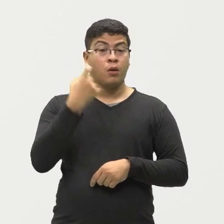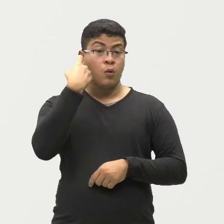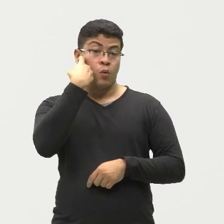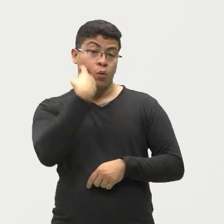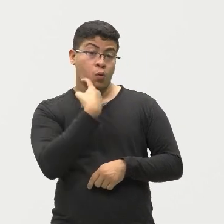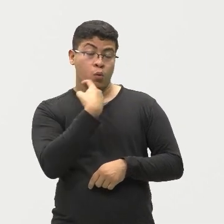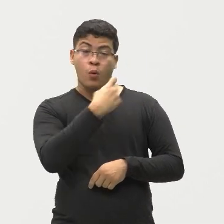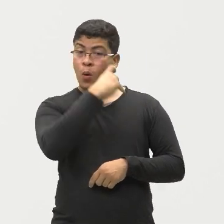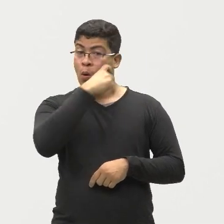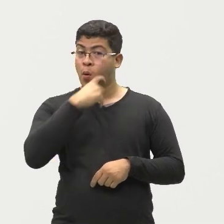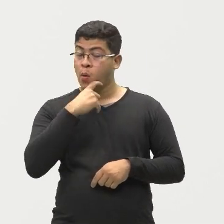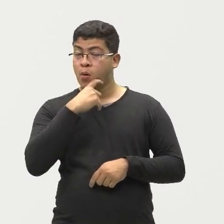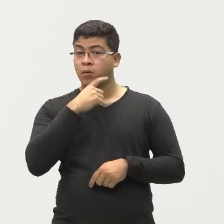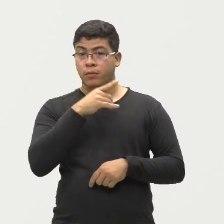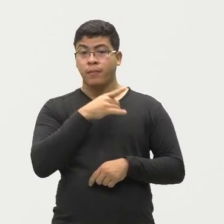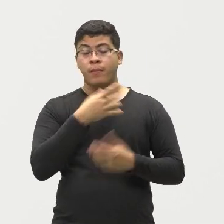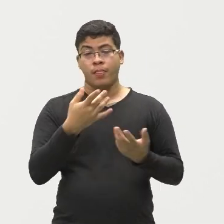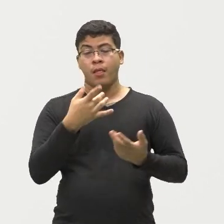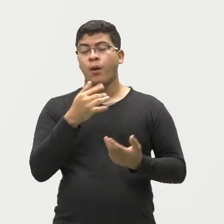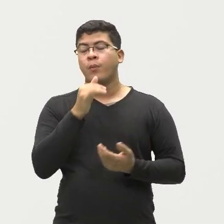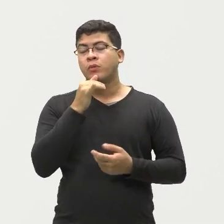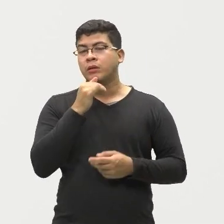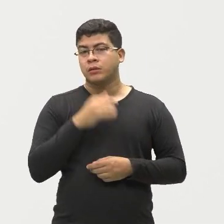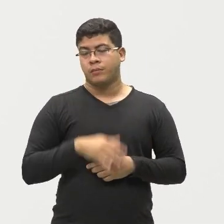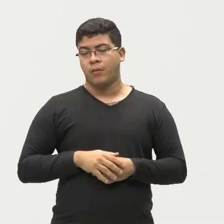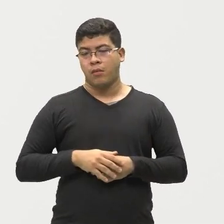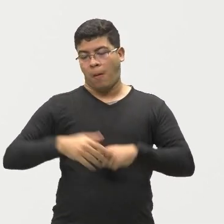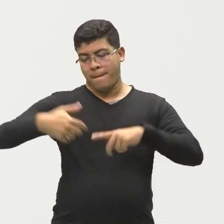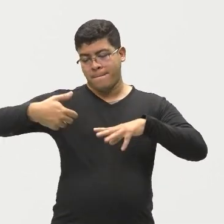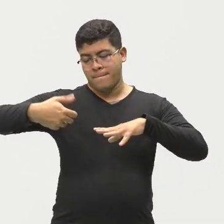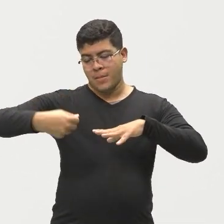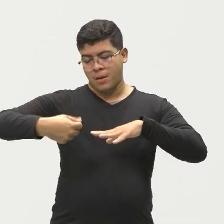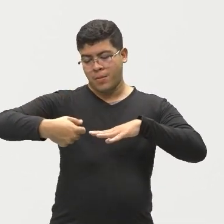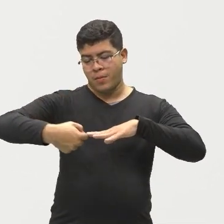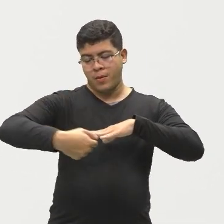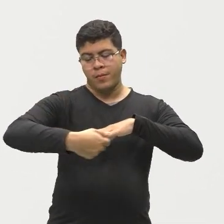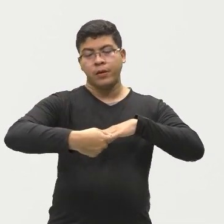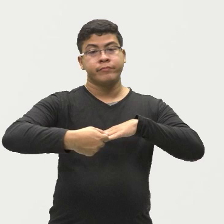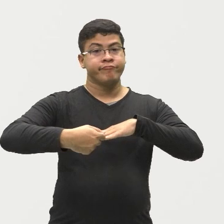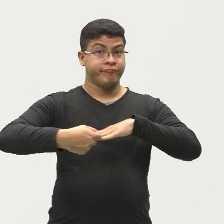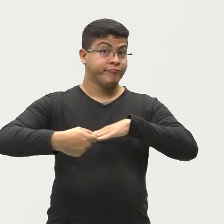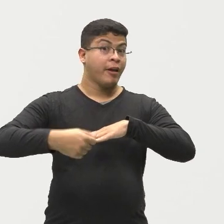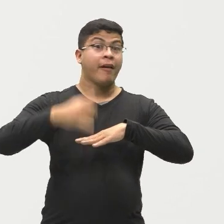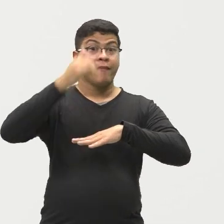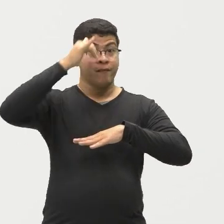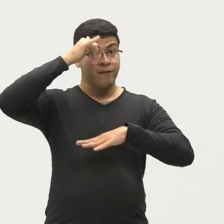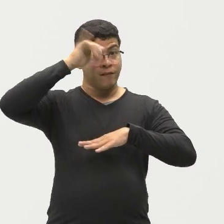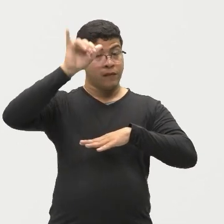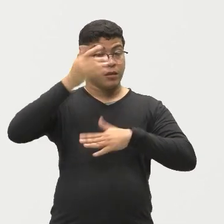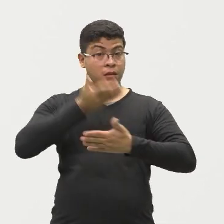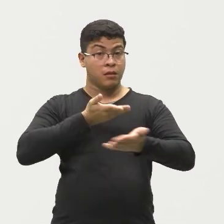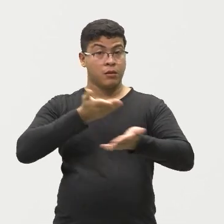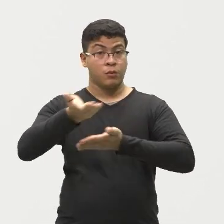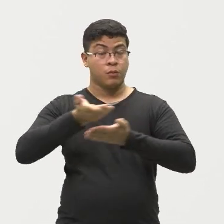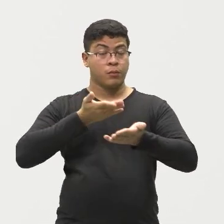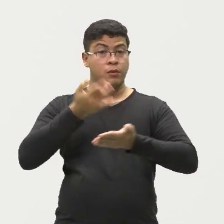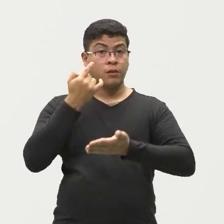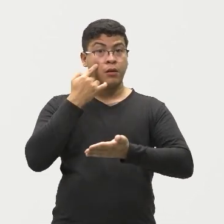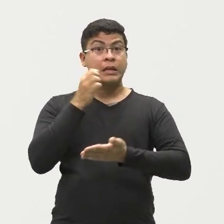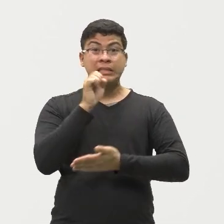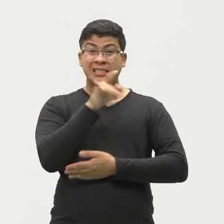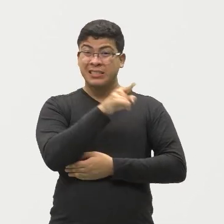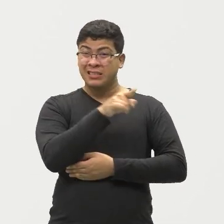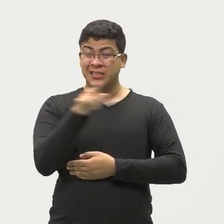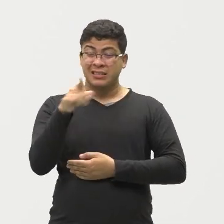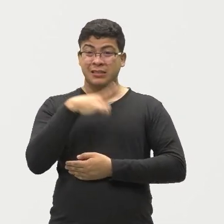vocês também no caso da manicure, né? É importante evitar ali compartilhar esses objetos, porque se estiver contaminado,